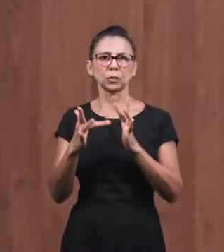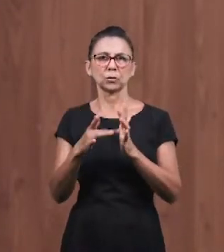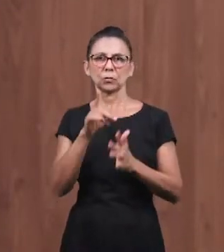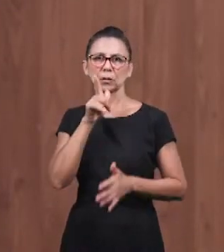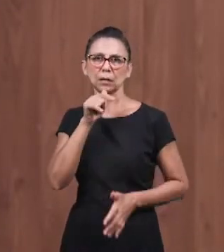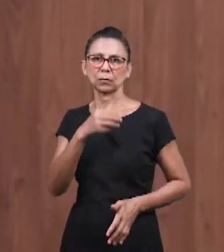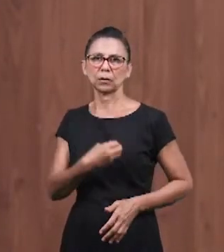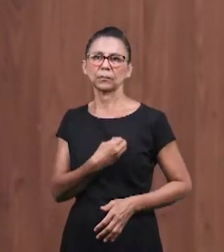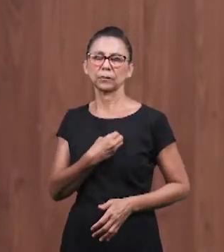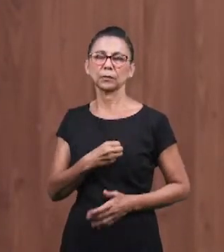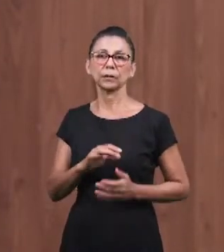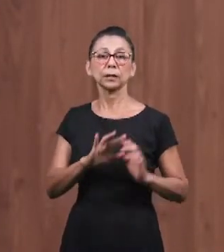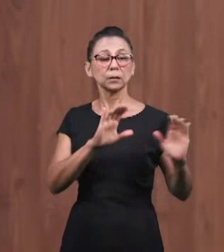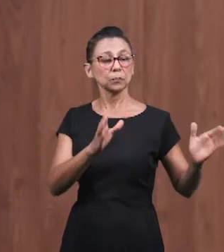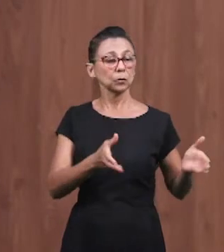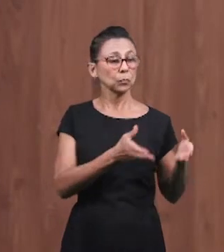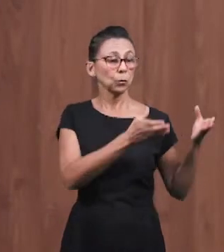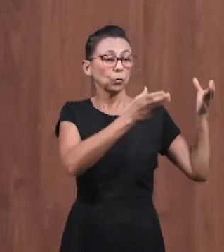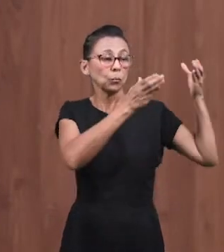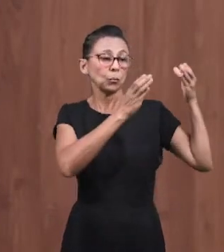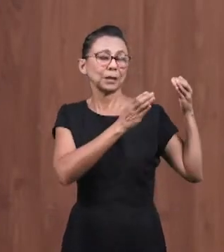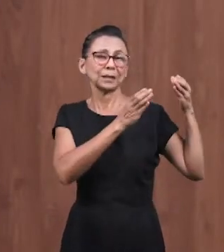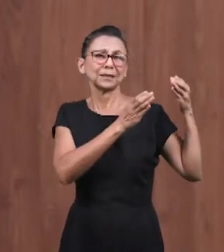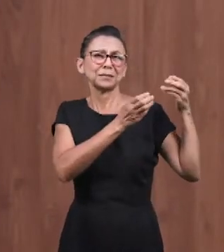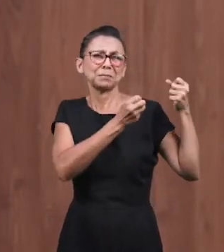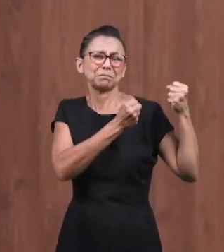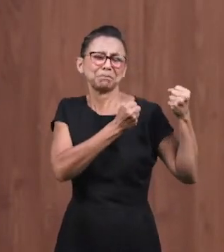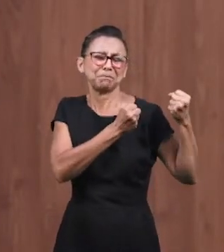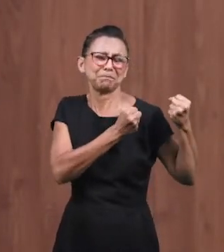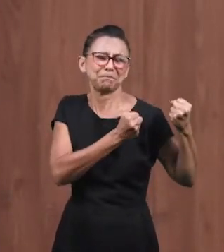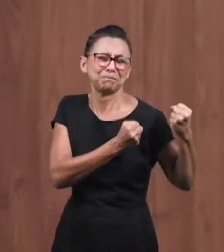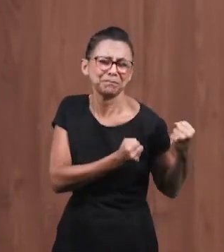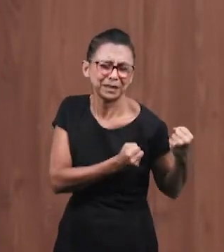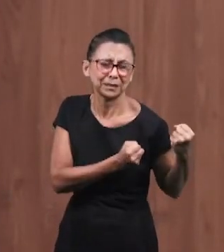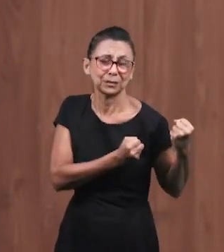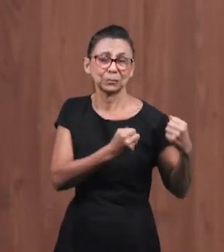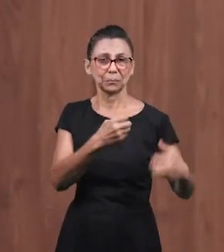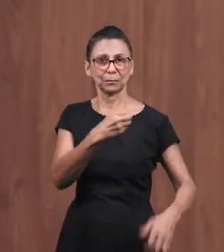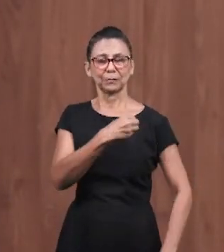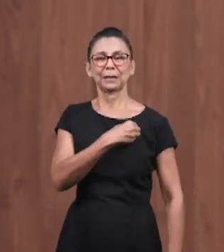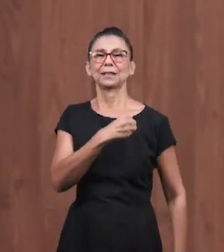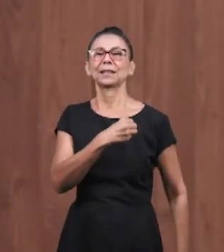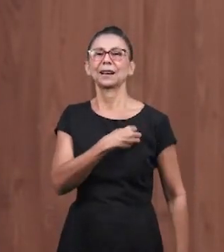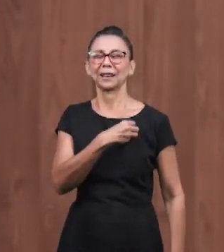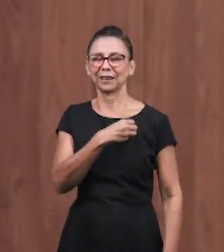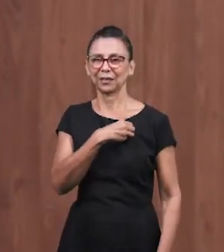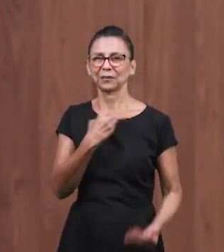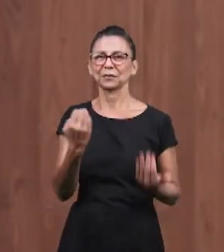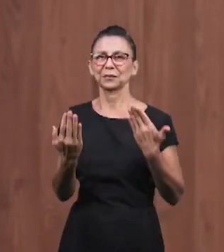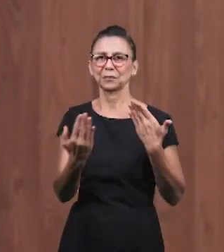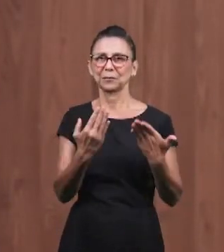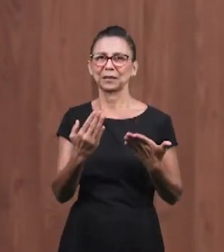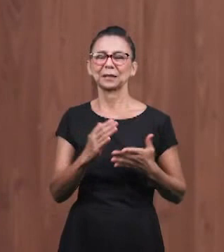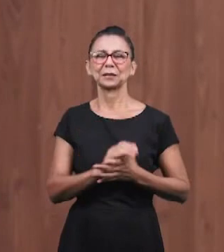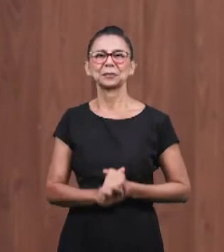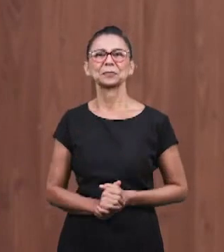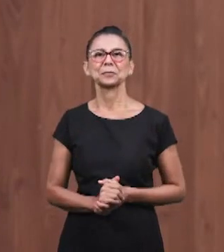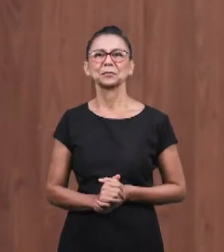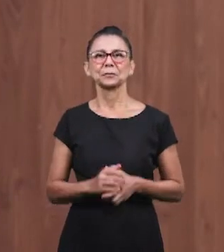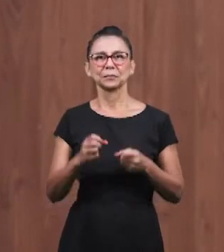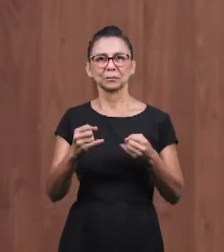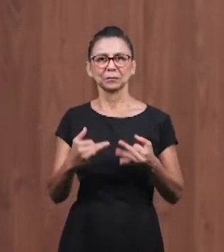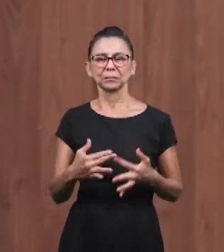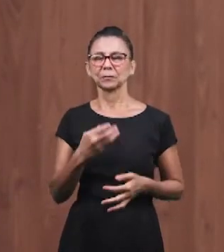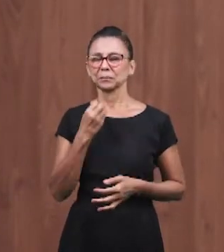E o cântaro daquela mulher falava do peso que ela carregava, dos seus pecados, né? Que aquela mulher carregava consigo. Muito